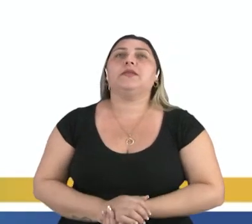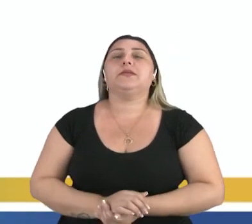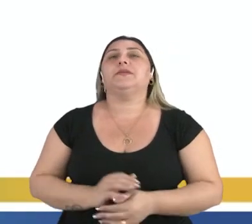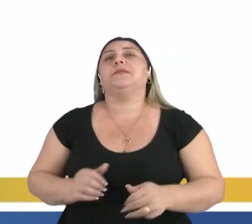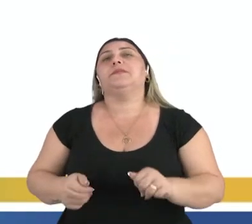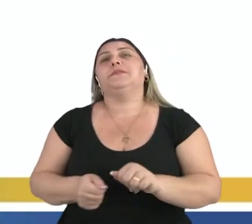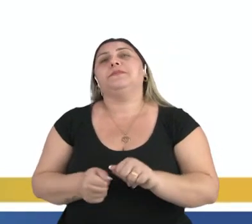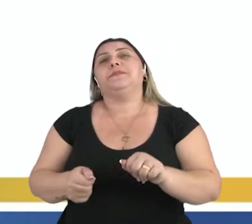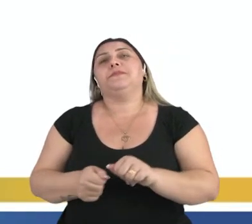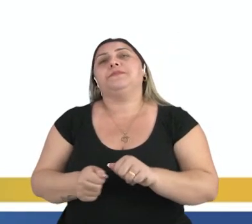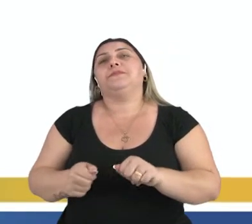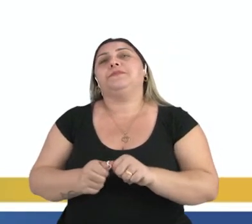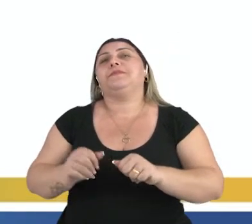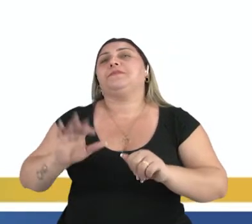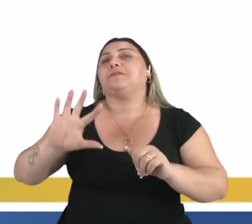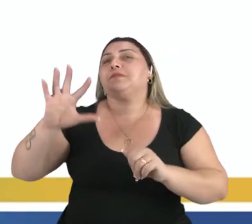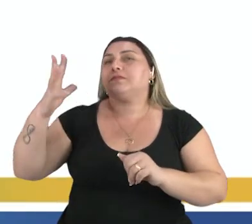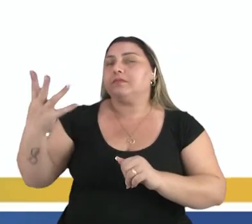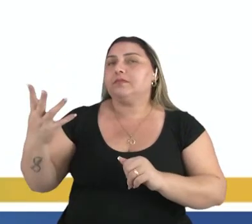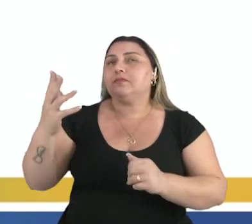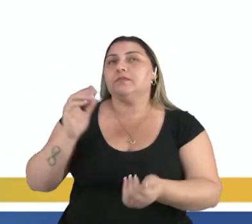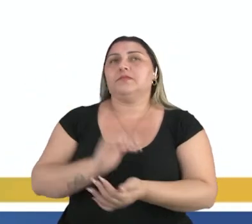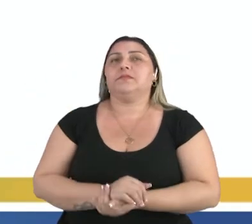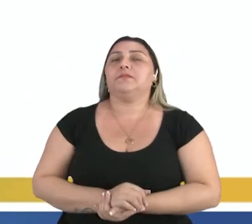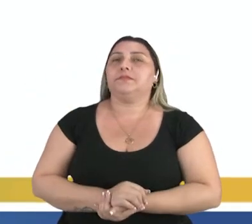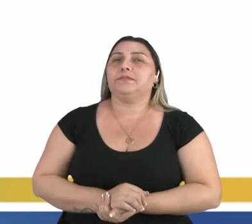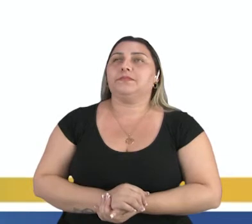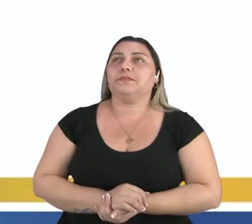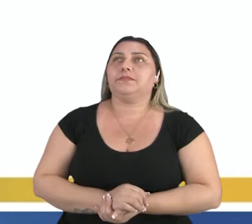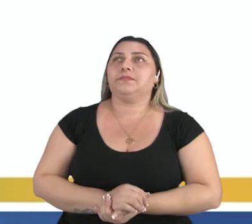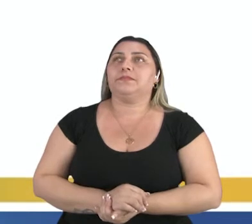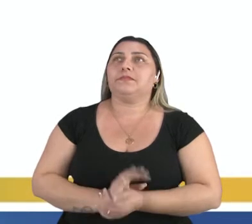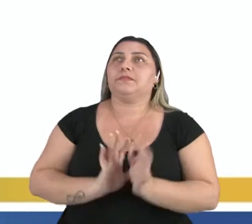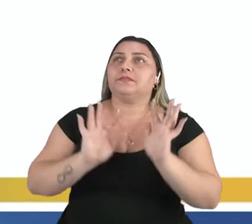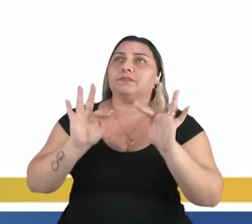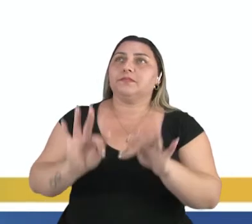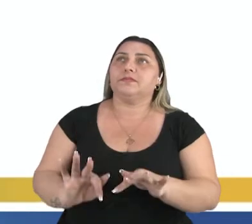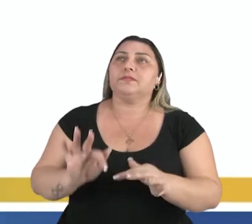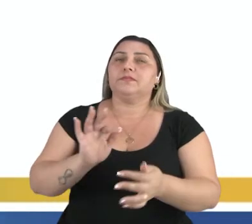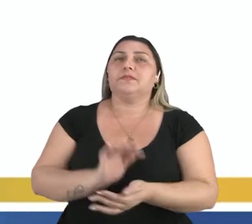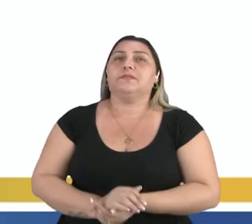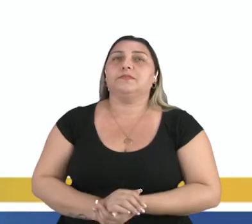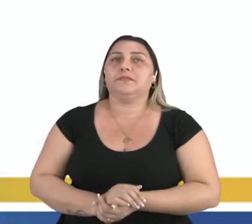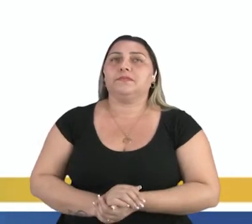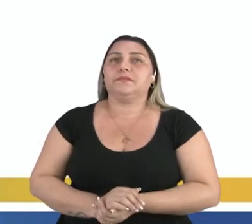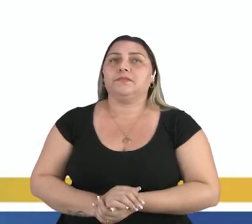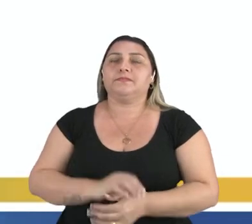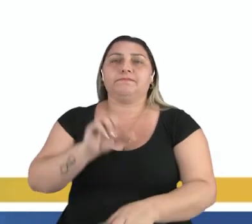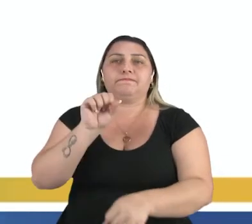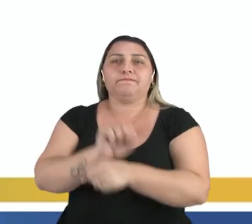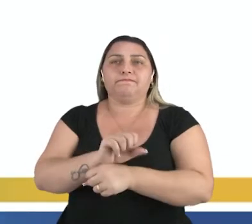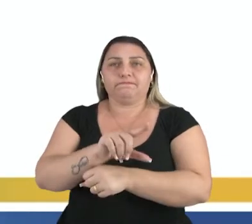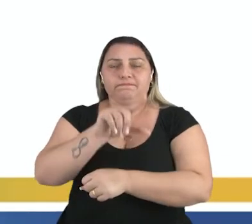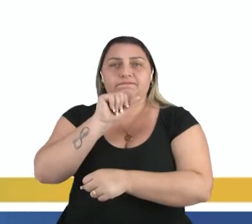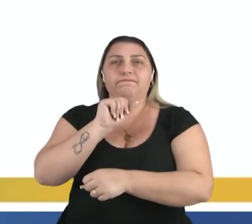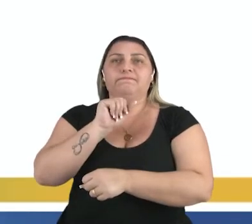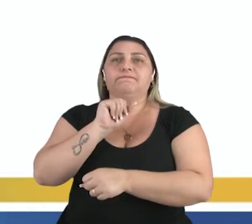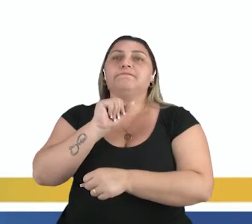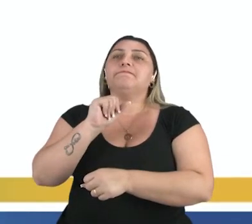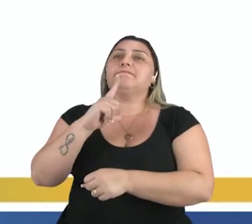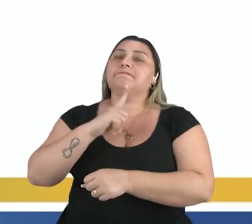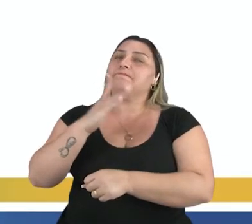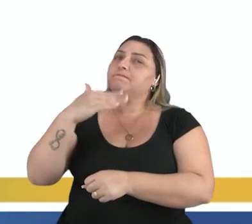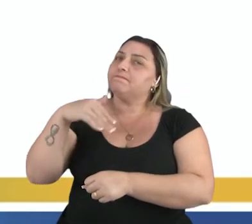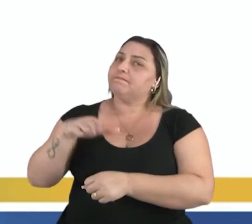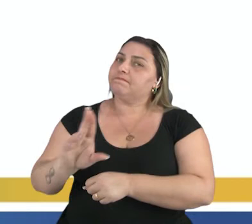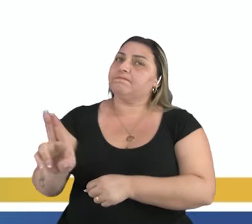fazendo essa menção dos fatos, o que está acontecendo, e ao final ele coloca: prender a respiração terá mais